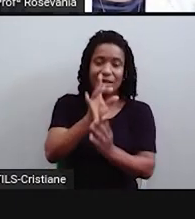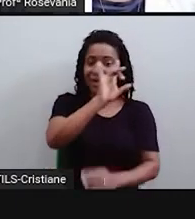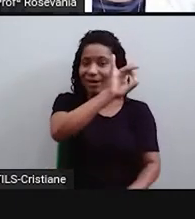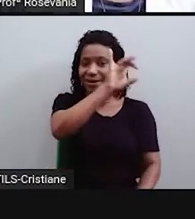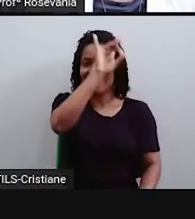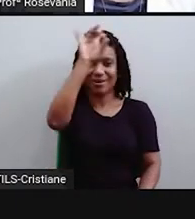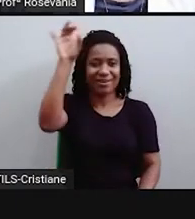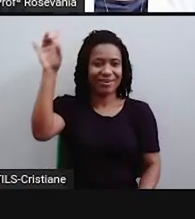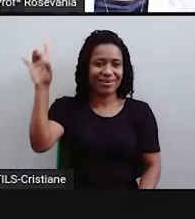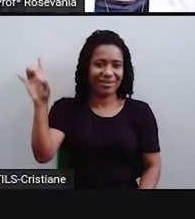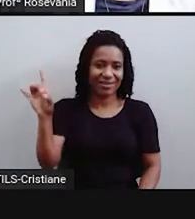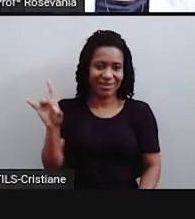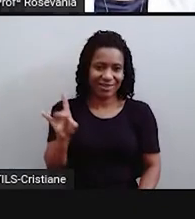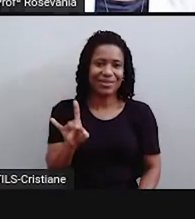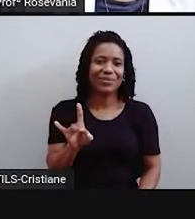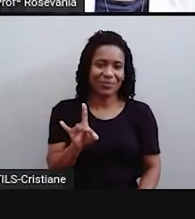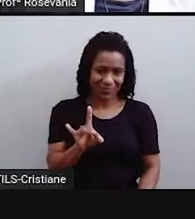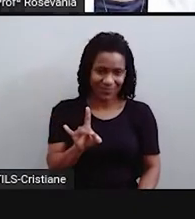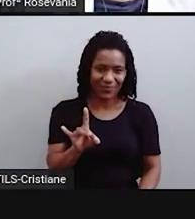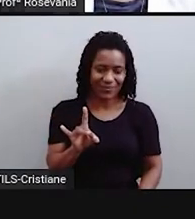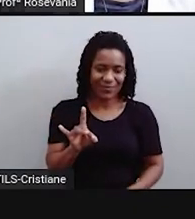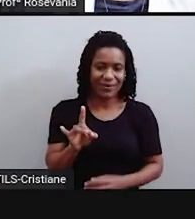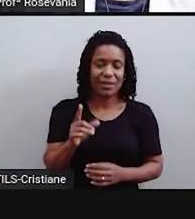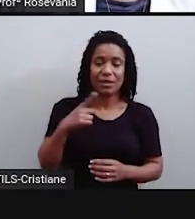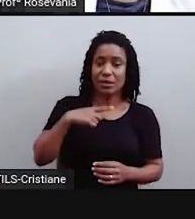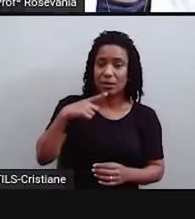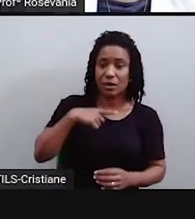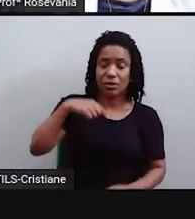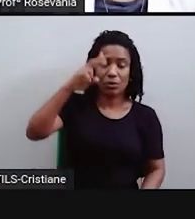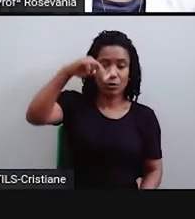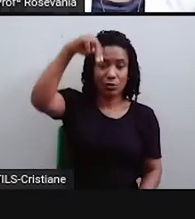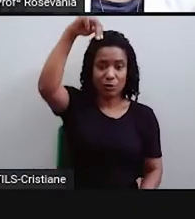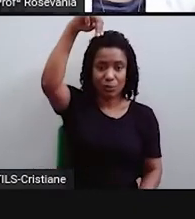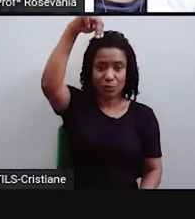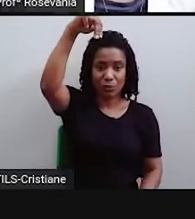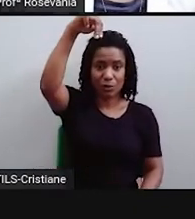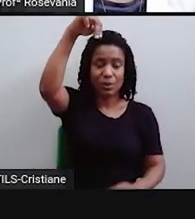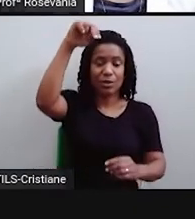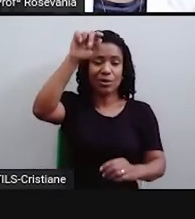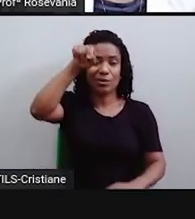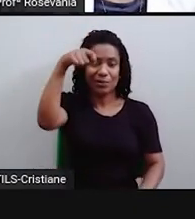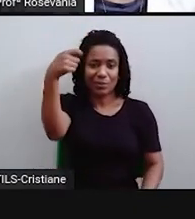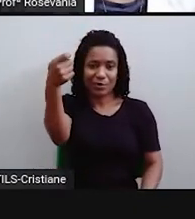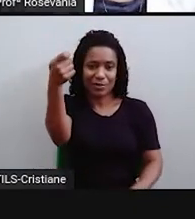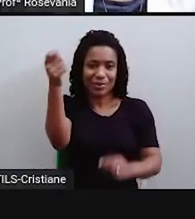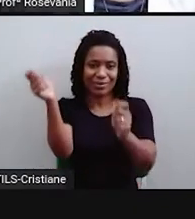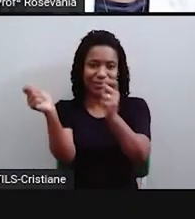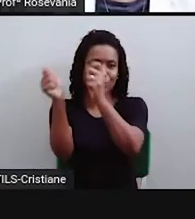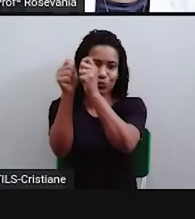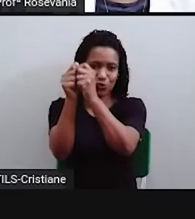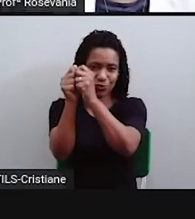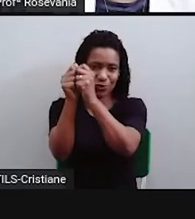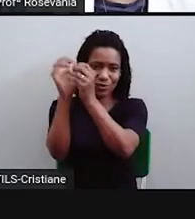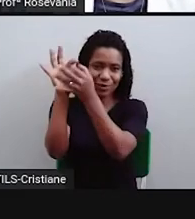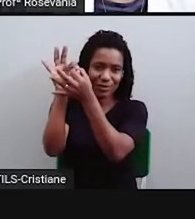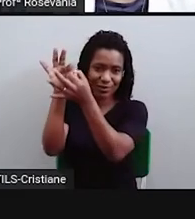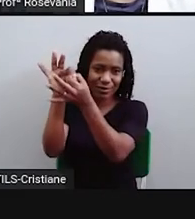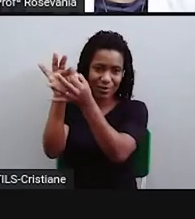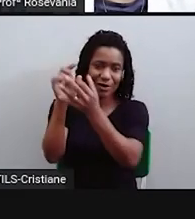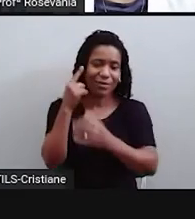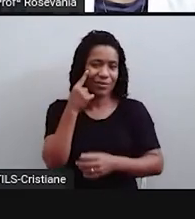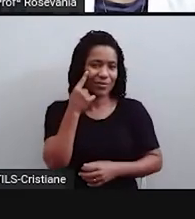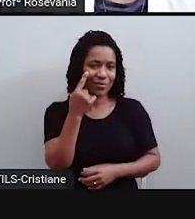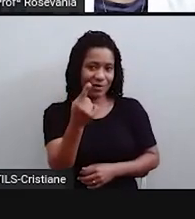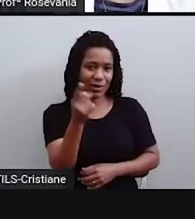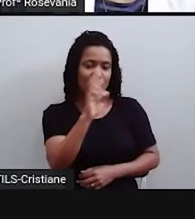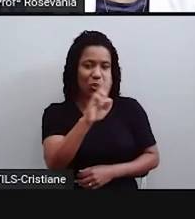com o colateral, ou o colateral com o subcolateral, e assim sucessivamente. Vamos ver como é que fica o nome deles